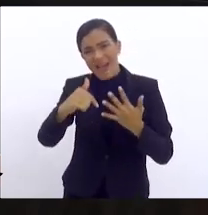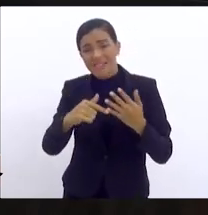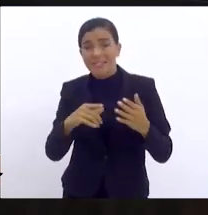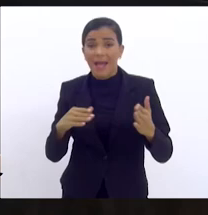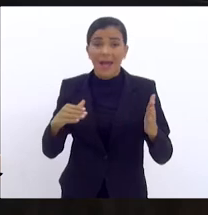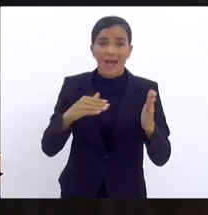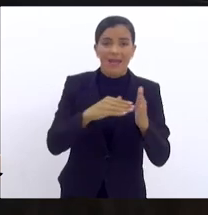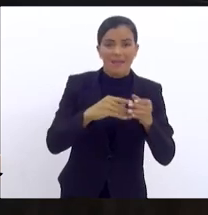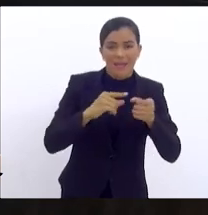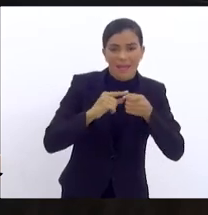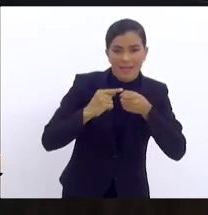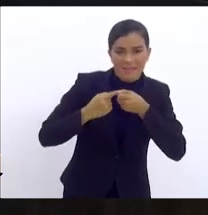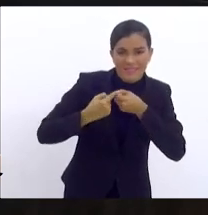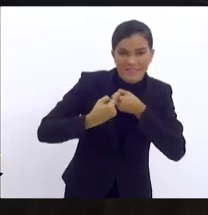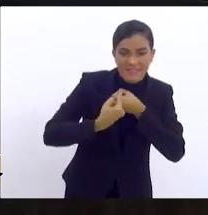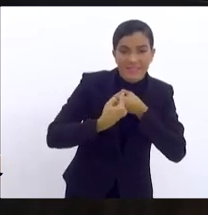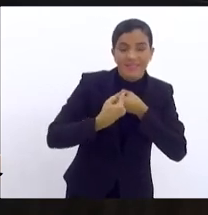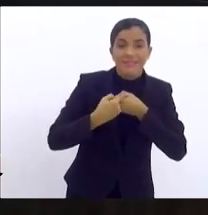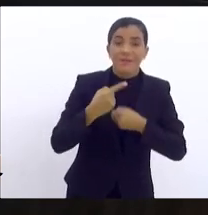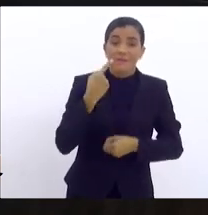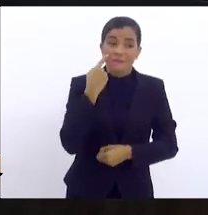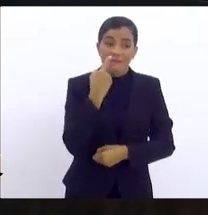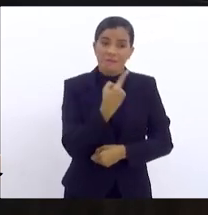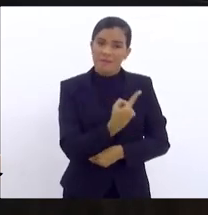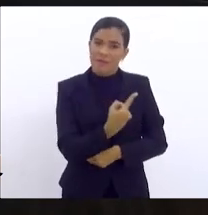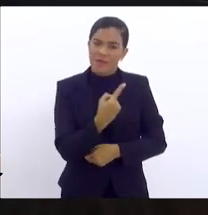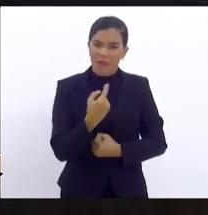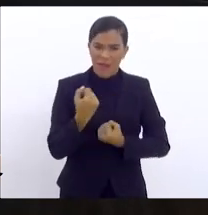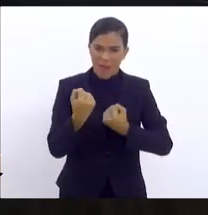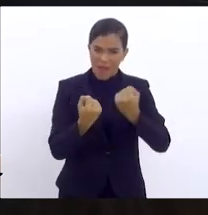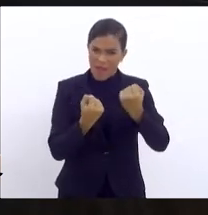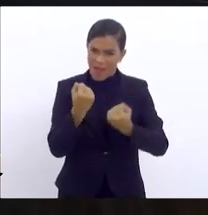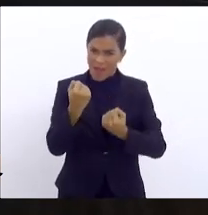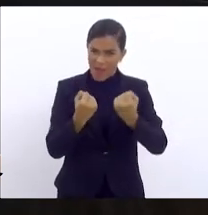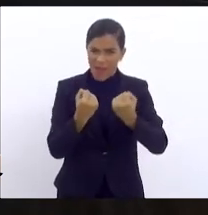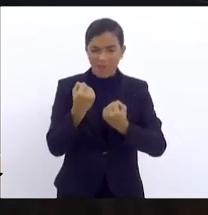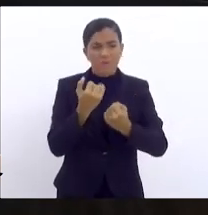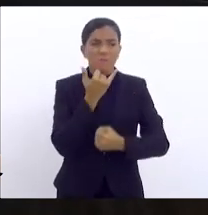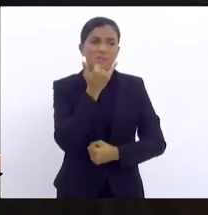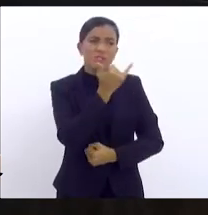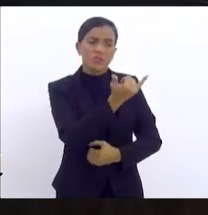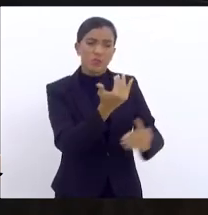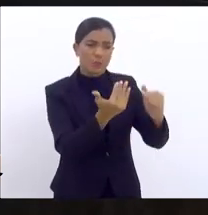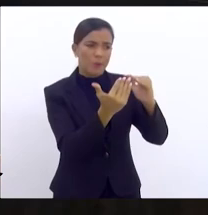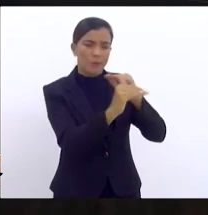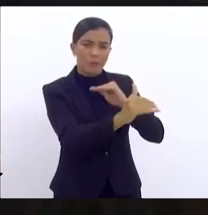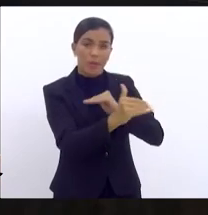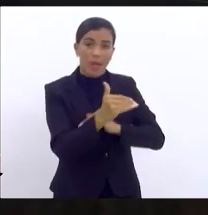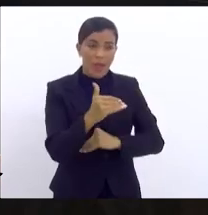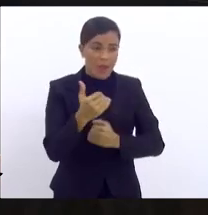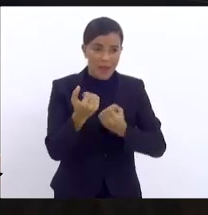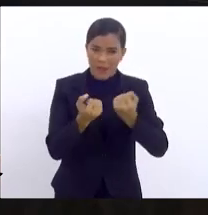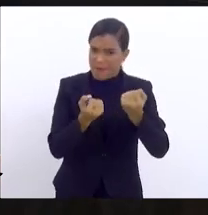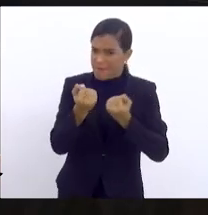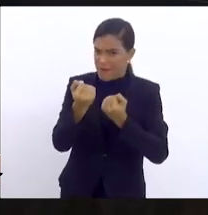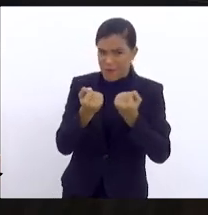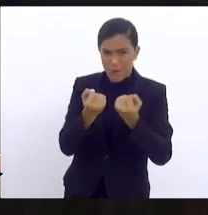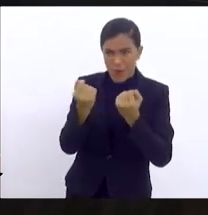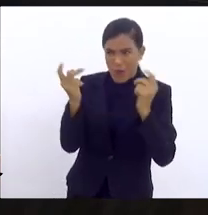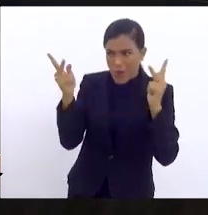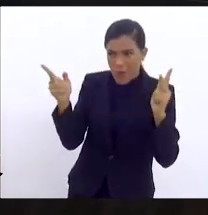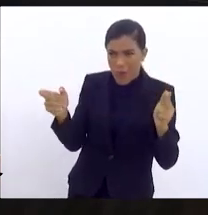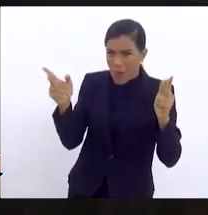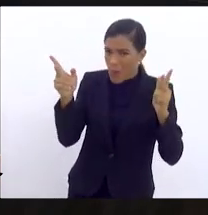você vê que as viaturas não são iguais desculpa discordar do senhor não são iguais às tem lá